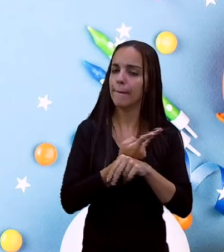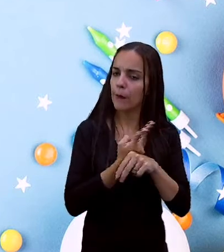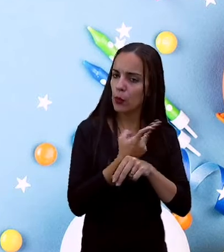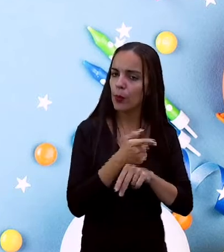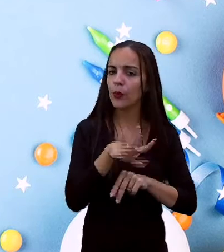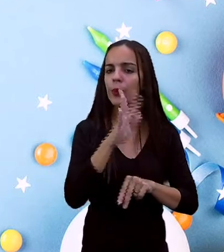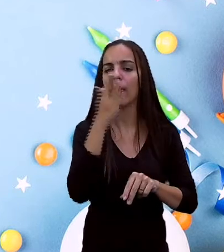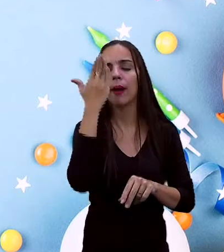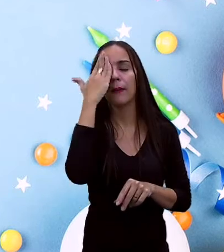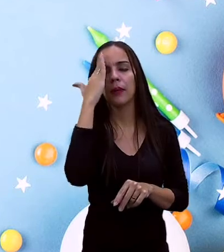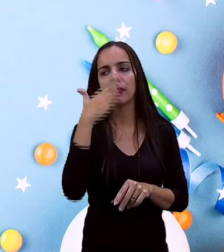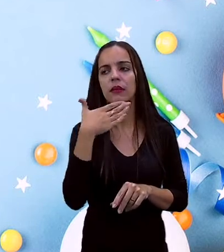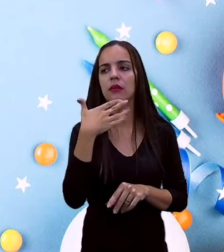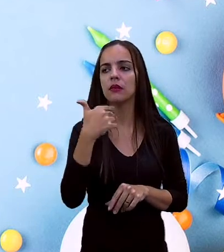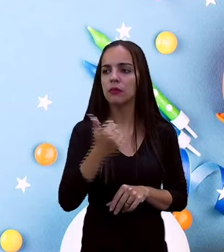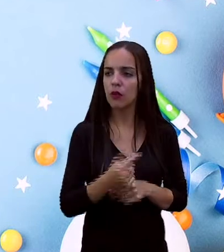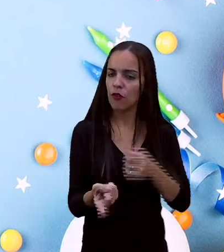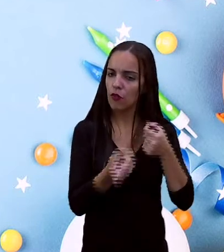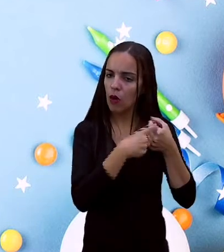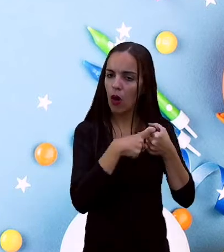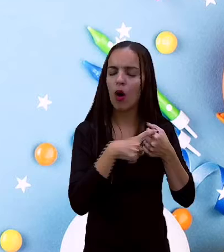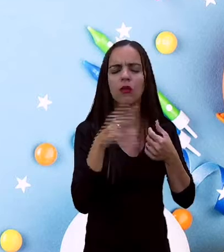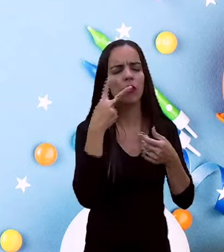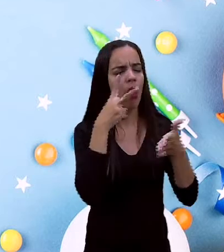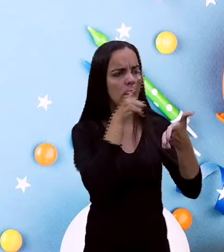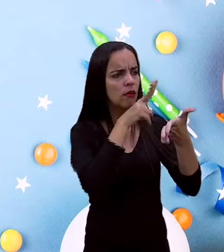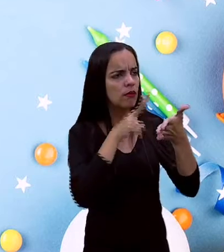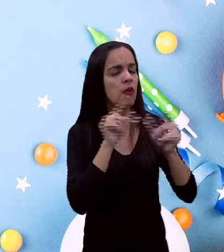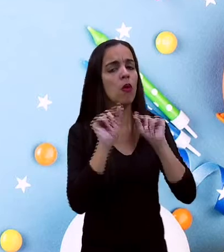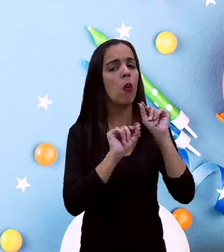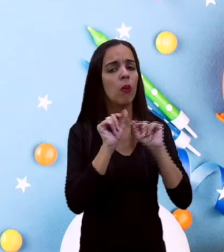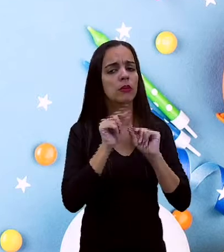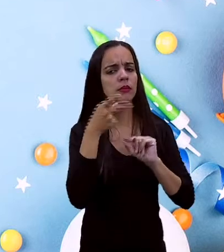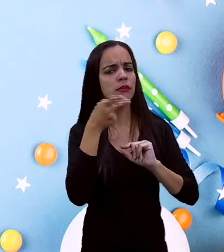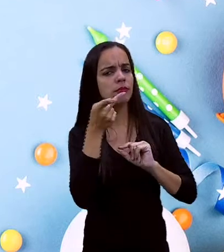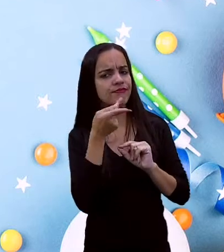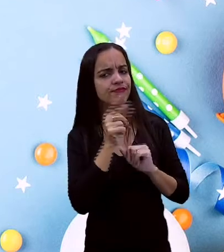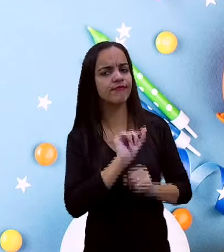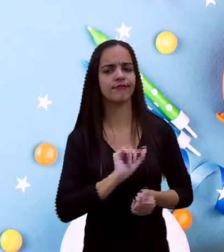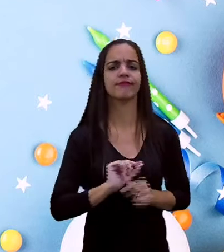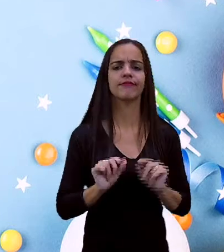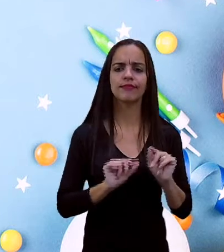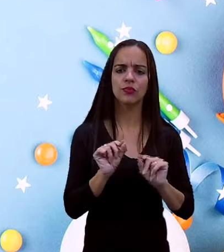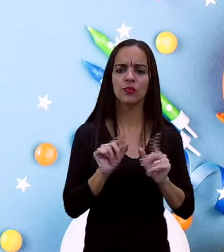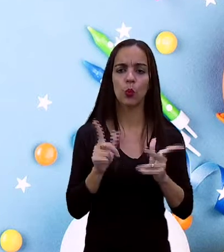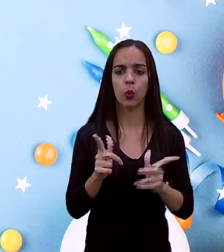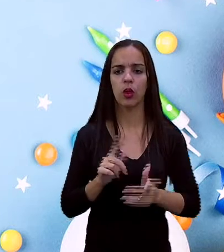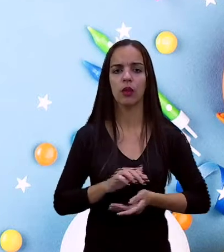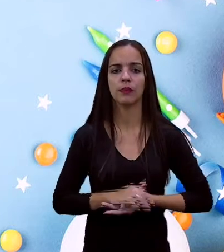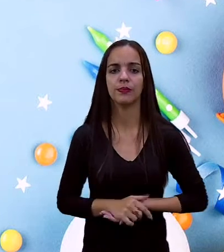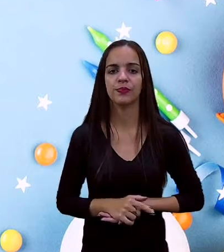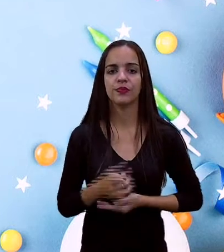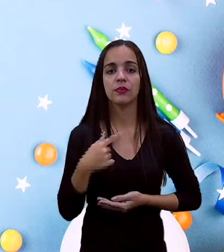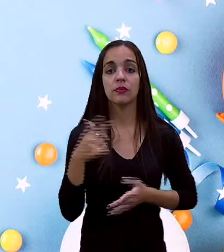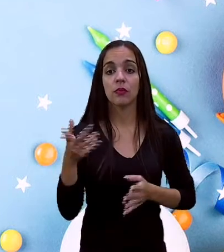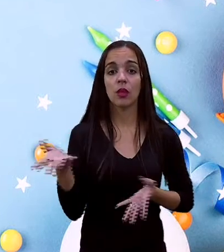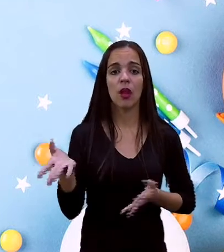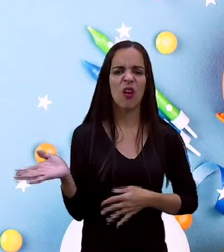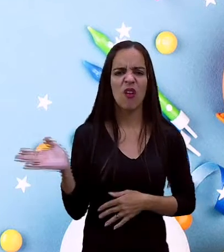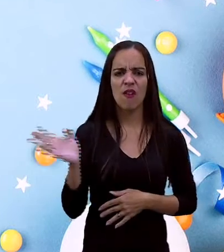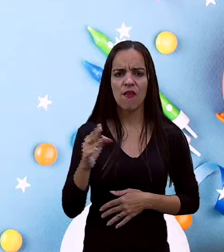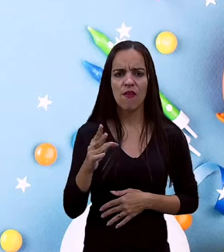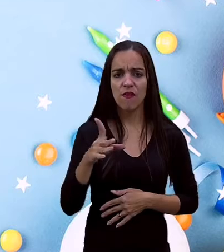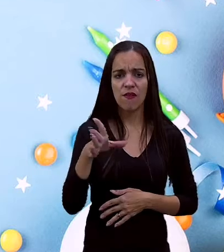subordinadas. Então, voltem, revejam as conjunções subordinadas. Olha o exemplo, vamos a